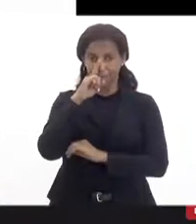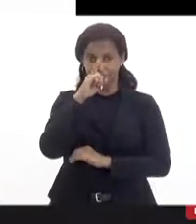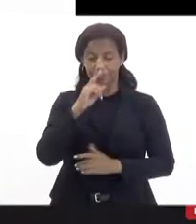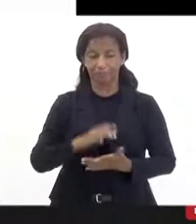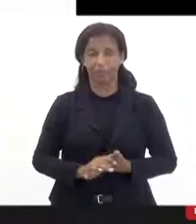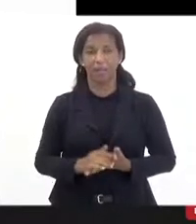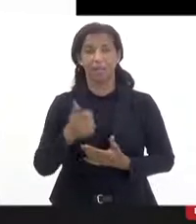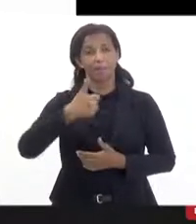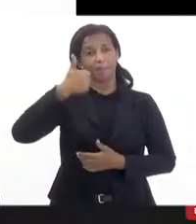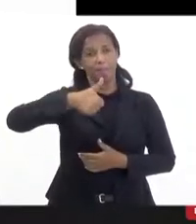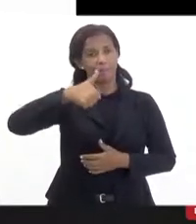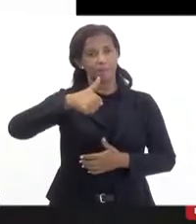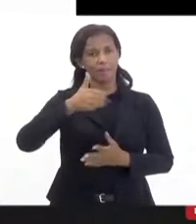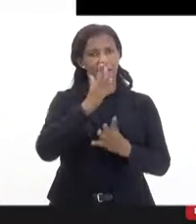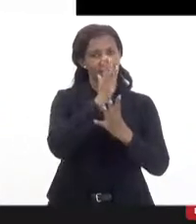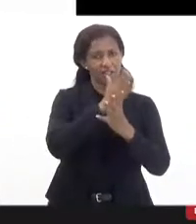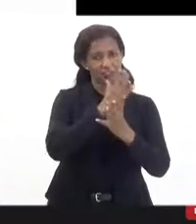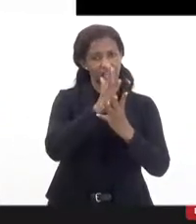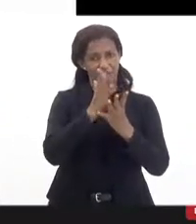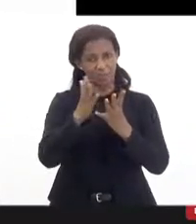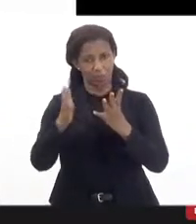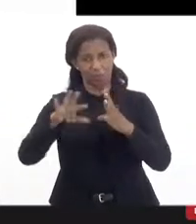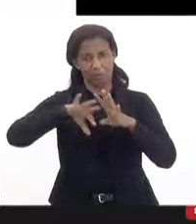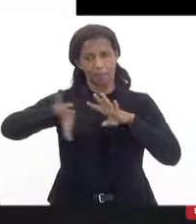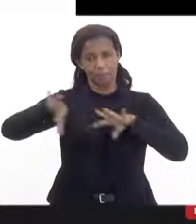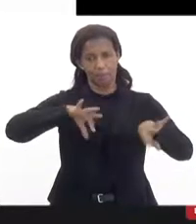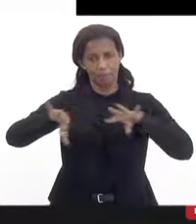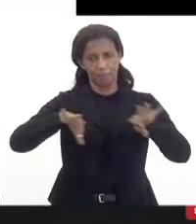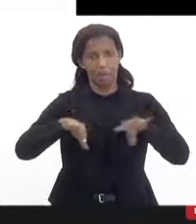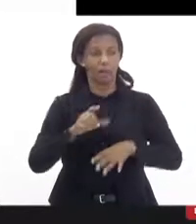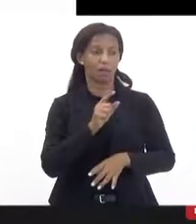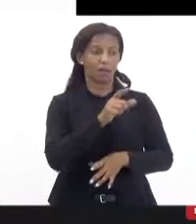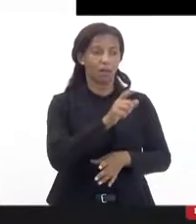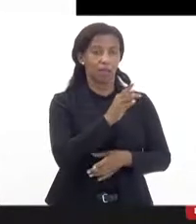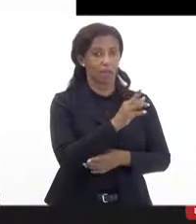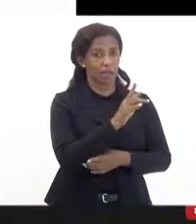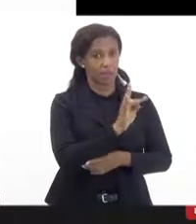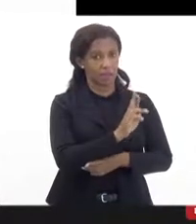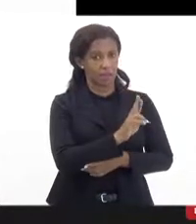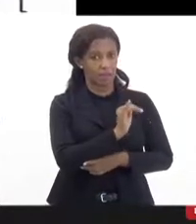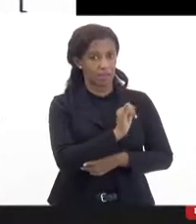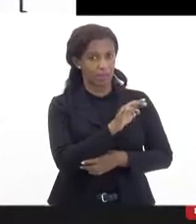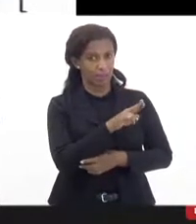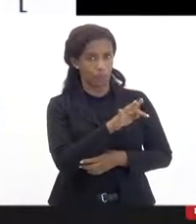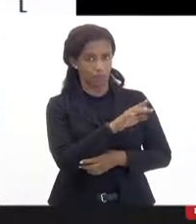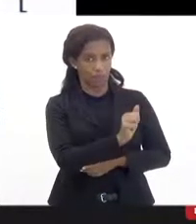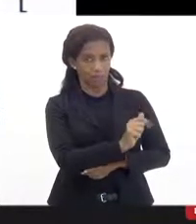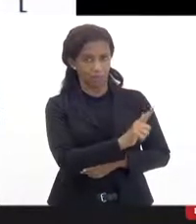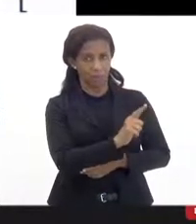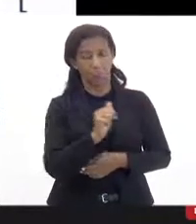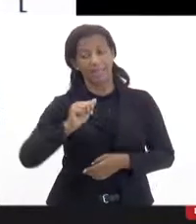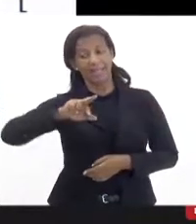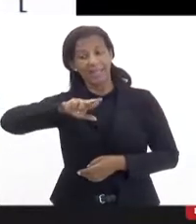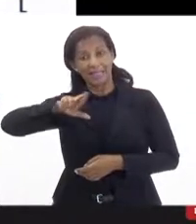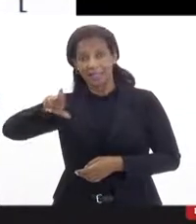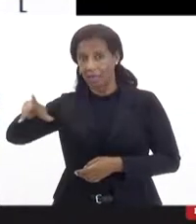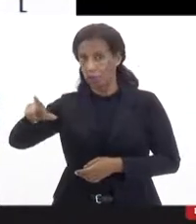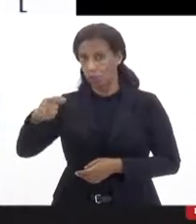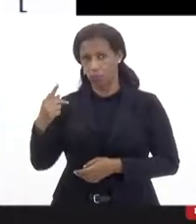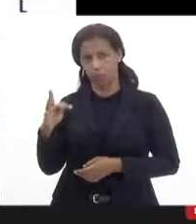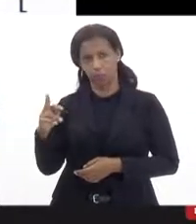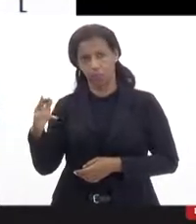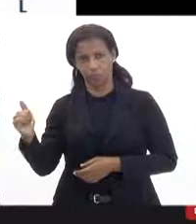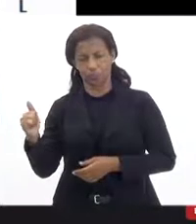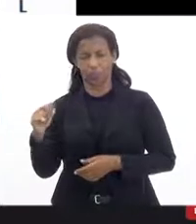a divisão nos créditos que são tributários e os não tributários. E após essa divisão, né,